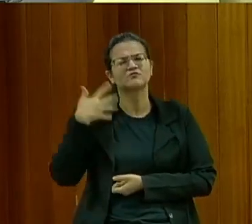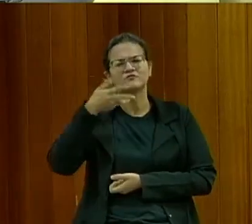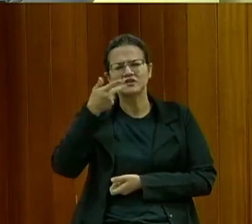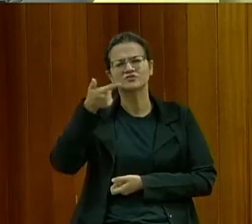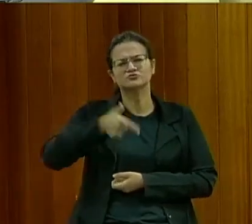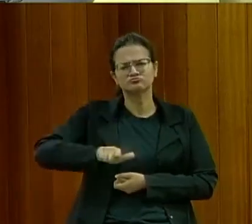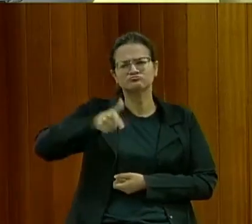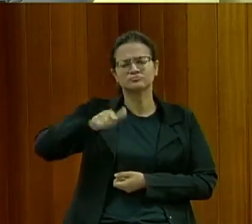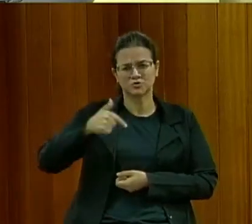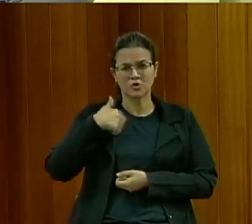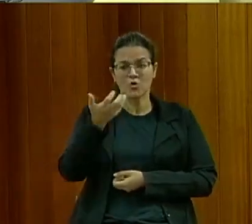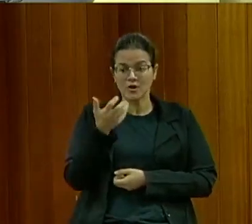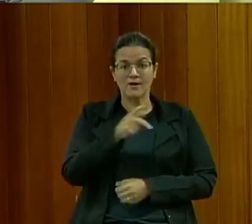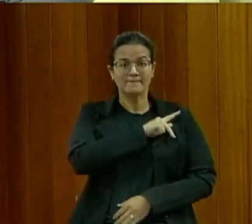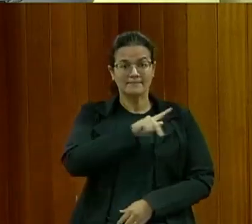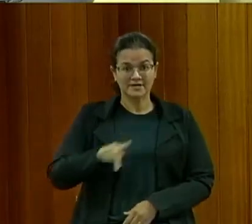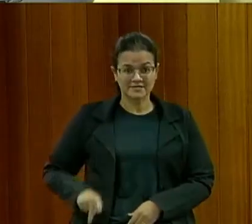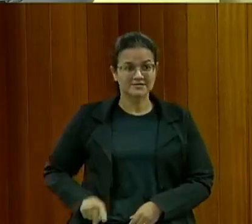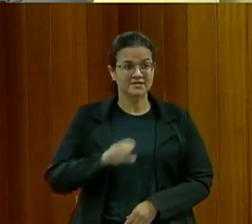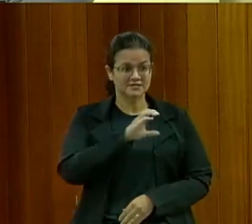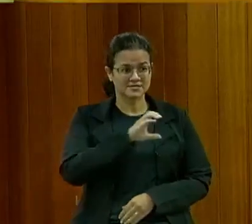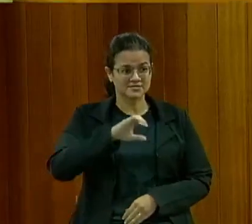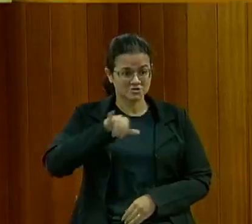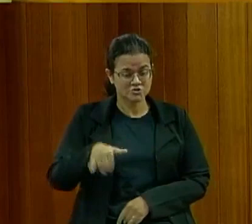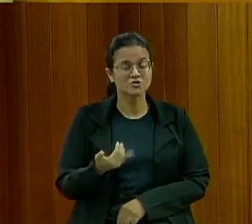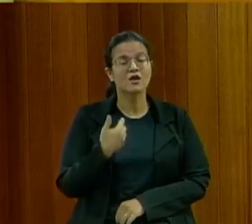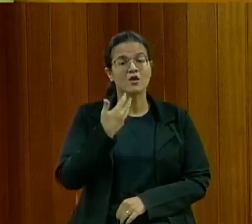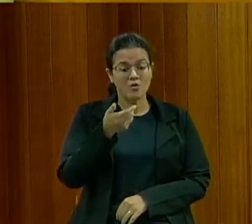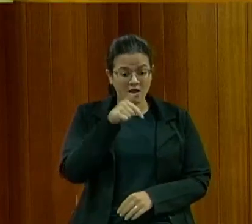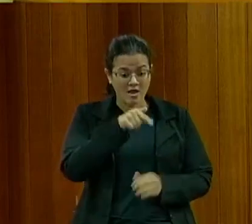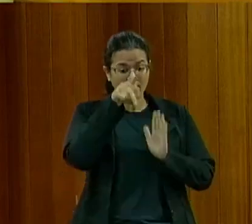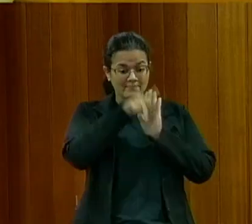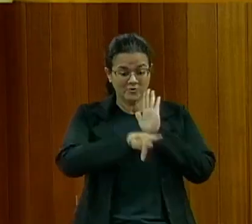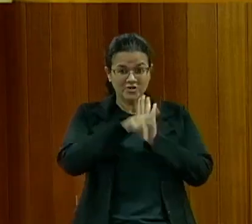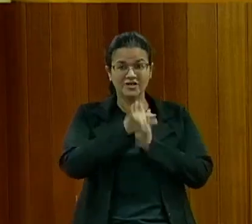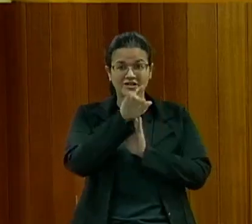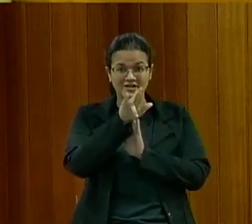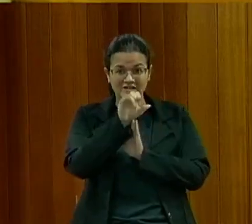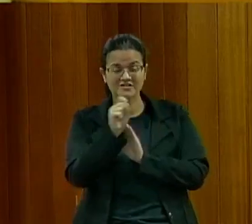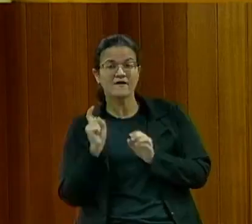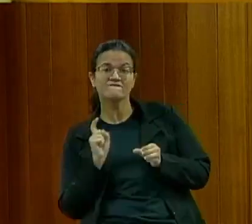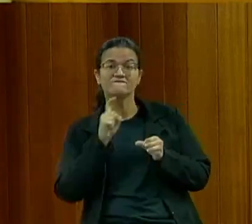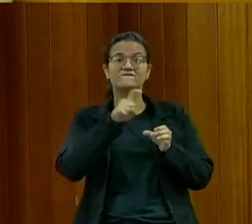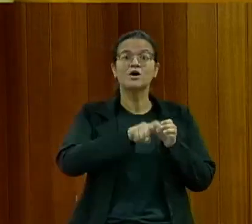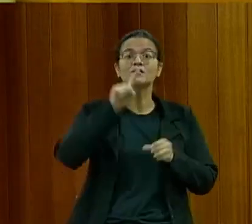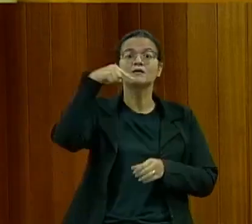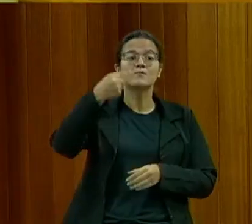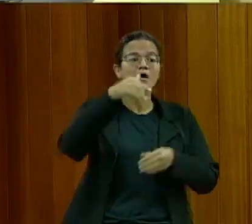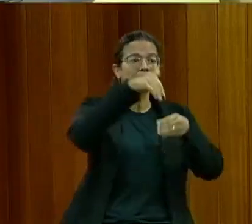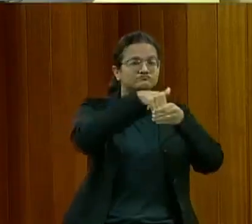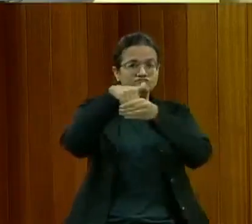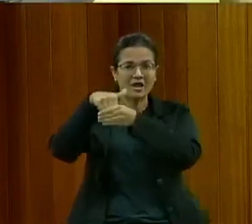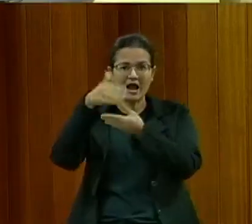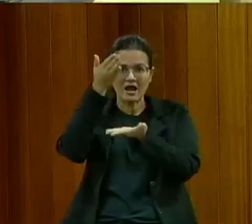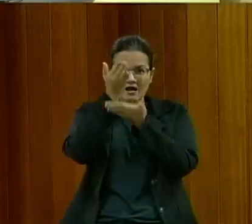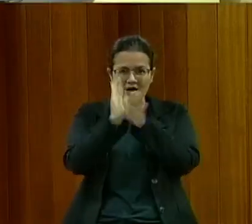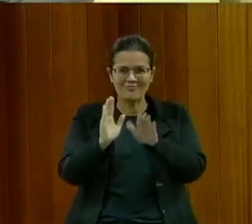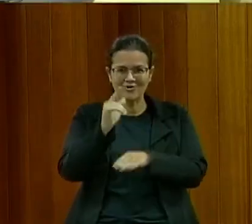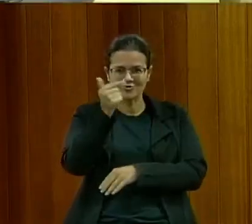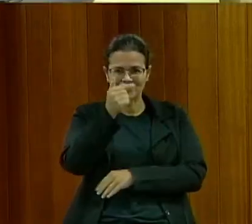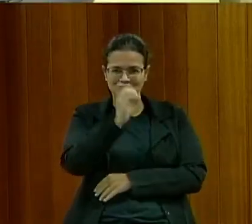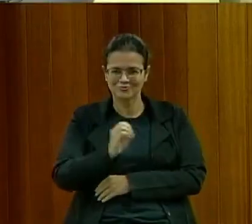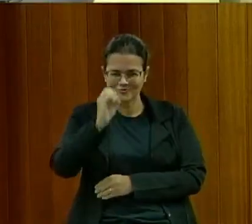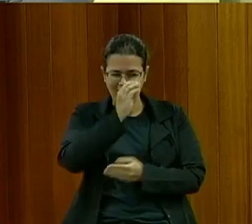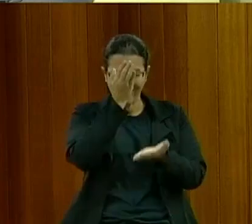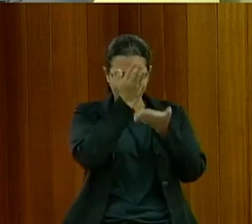Justiça, eu quero que esse projeto do Íris seja retornado depois das eleições. Eu já pedi isso aqui, já pedi. Não